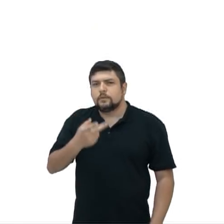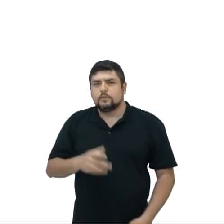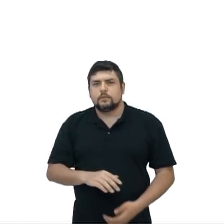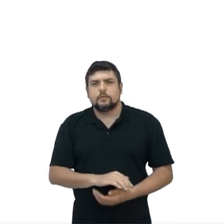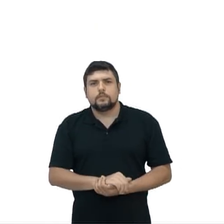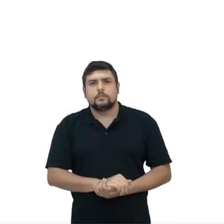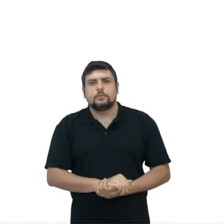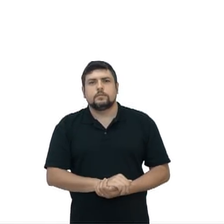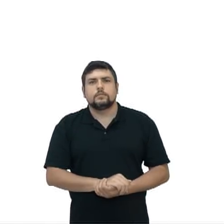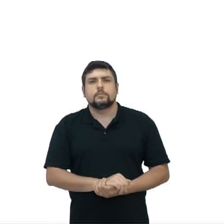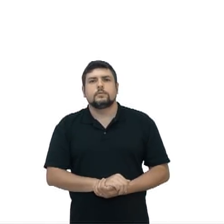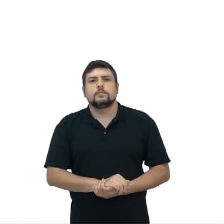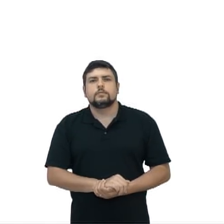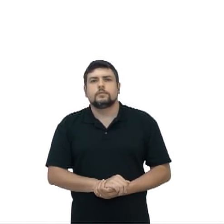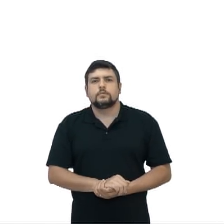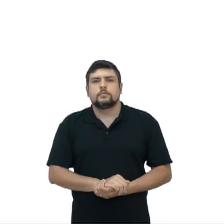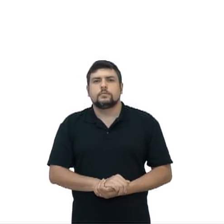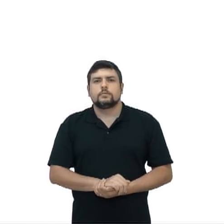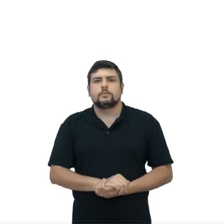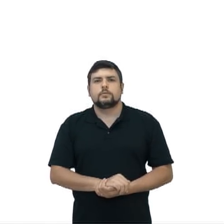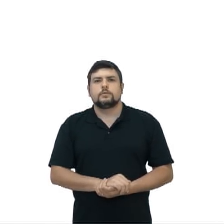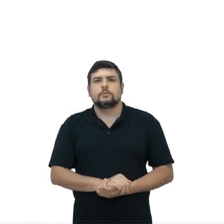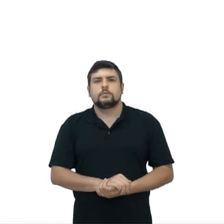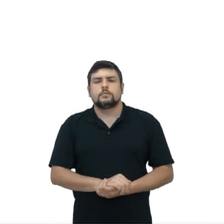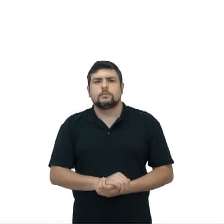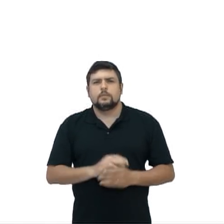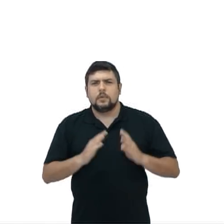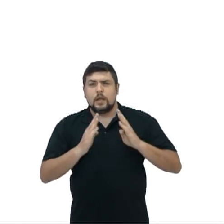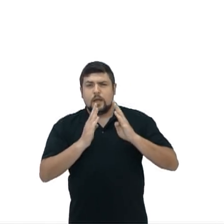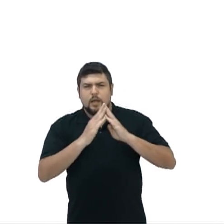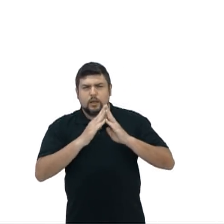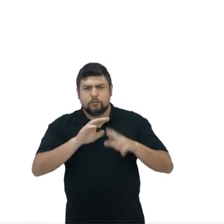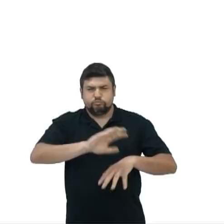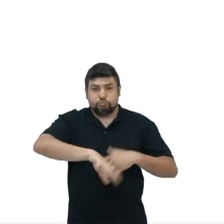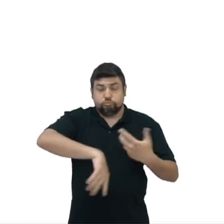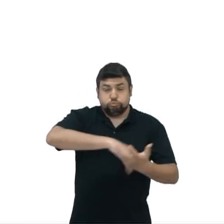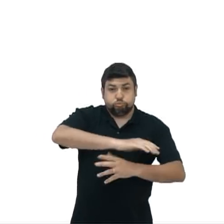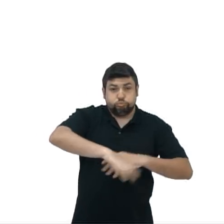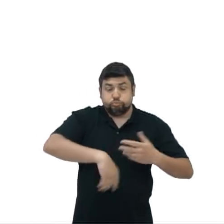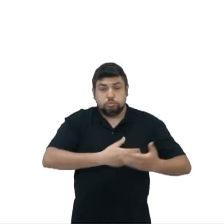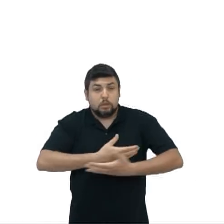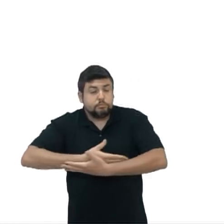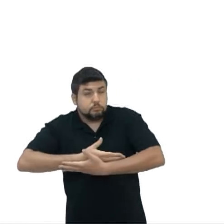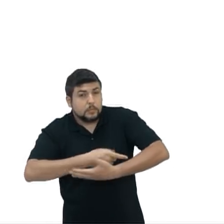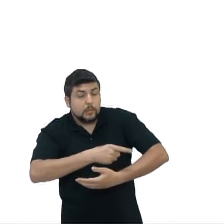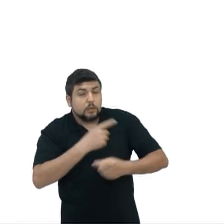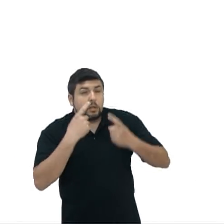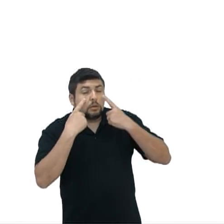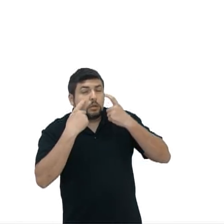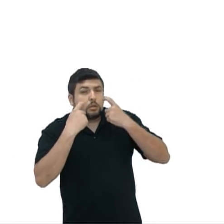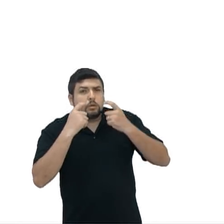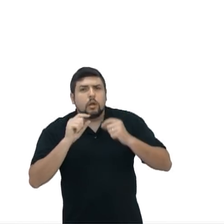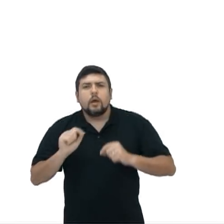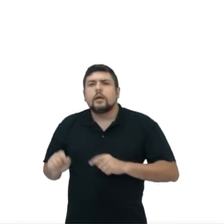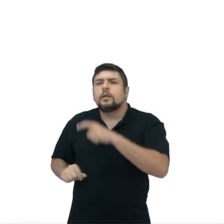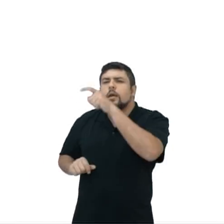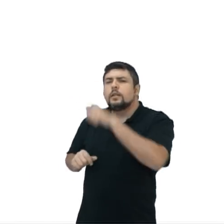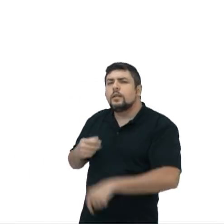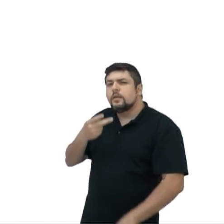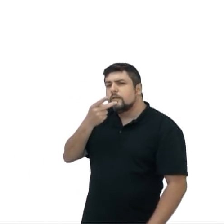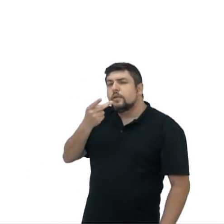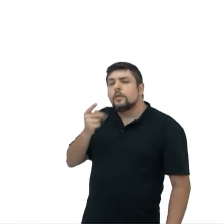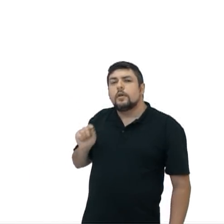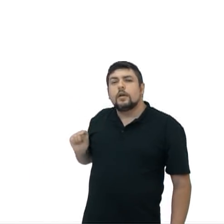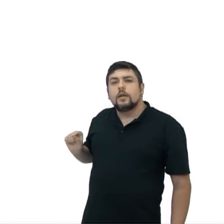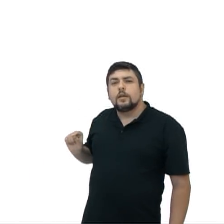a mess. The baby's crying. A casa tá uma bagunça, o bebê tá chorando. Quem será que você acha que falou isso? Só pode ter